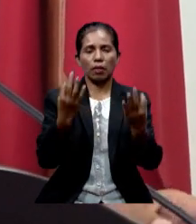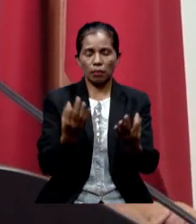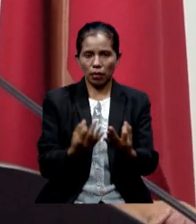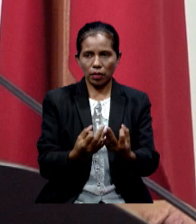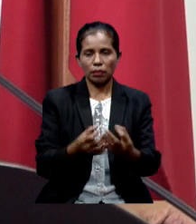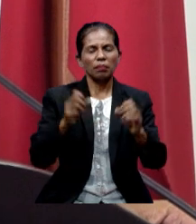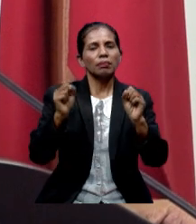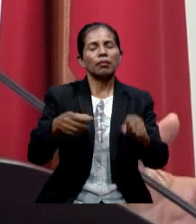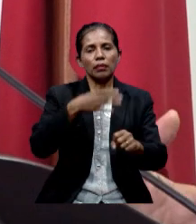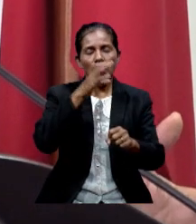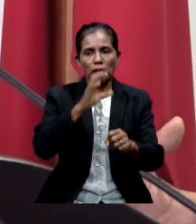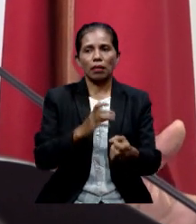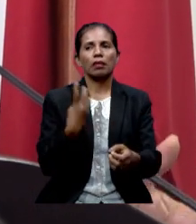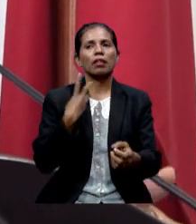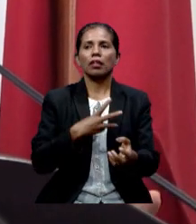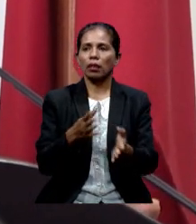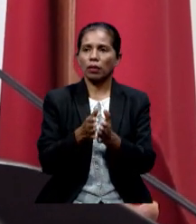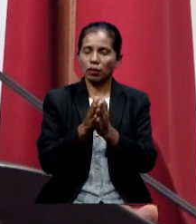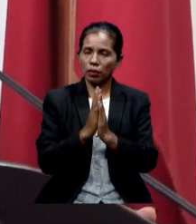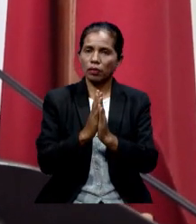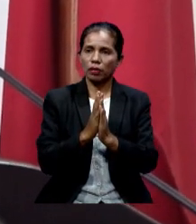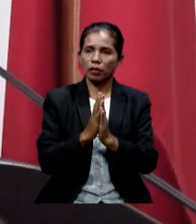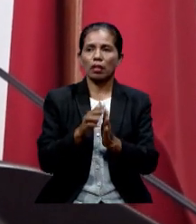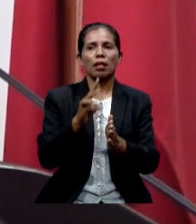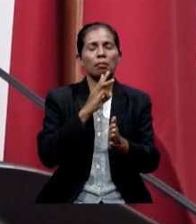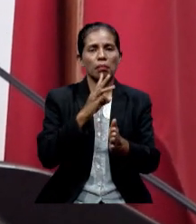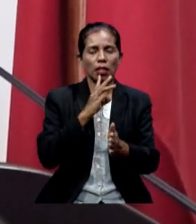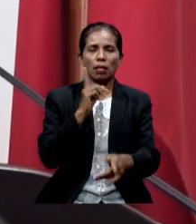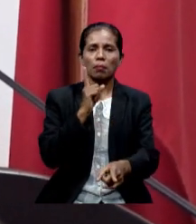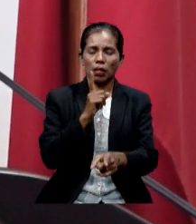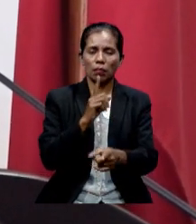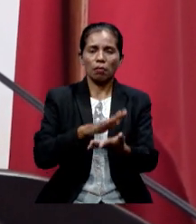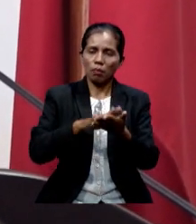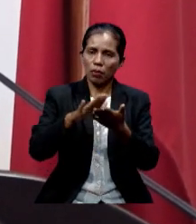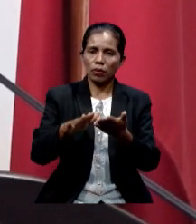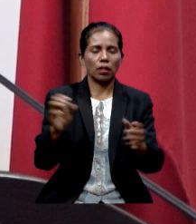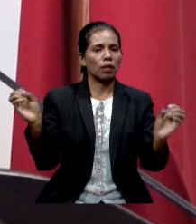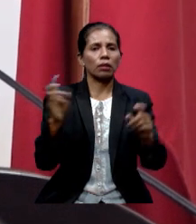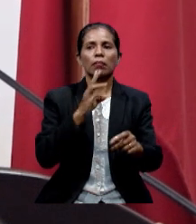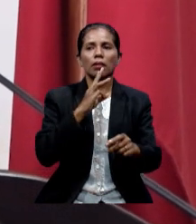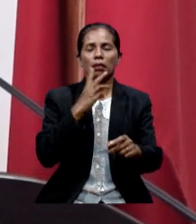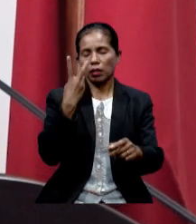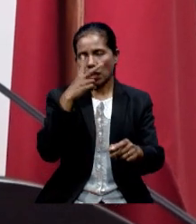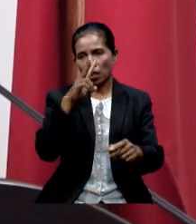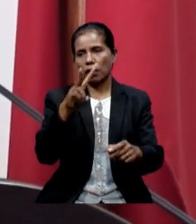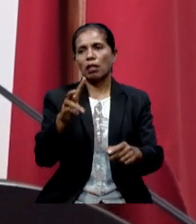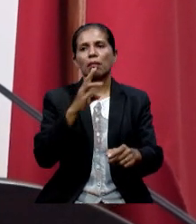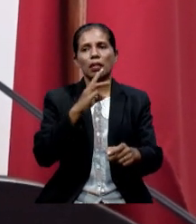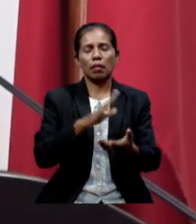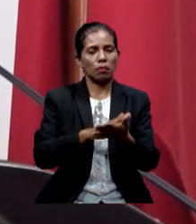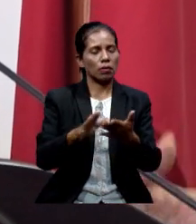direita ou não e tá uso para estándar nem bem do ne lá os bem ver mas que tare fisicamente bem Moos